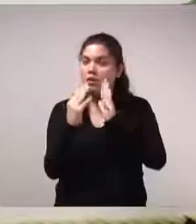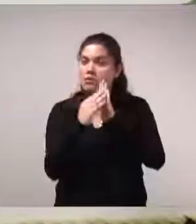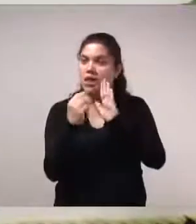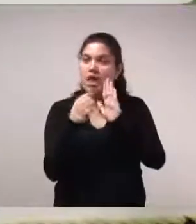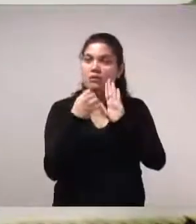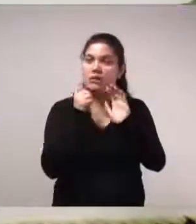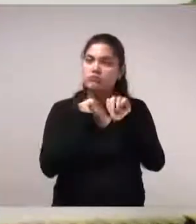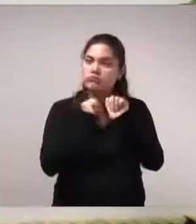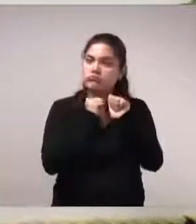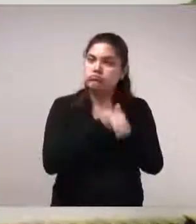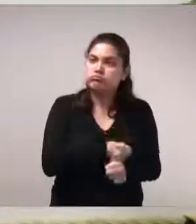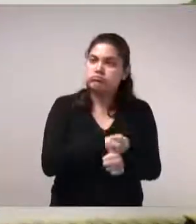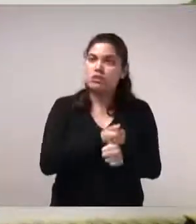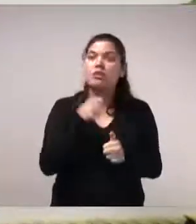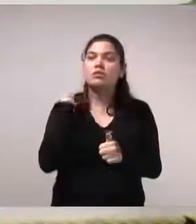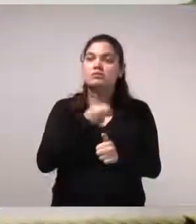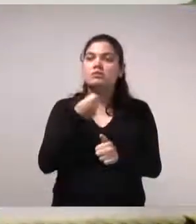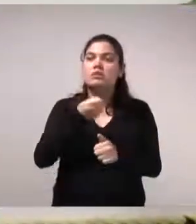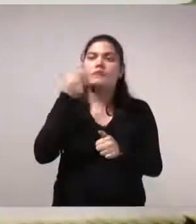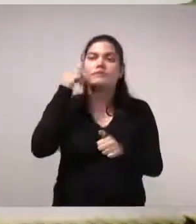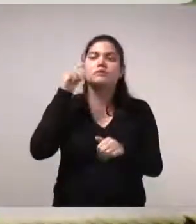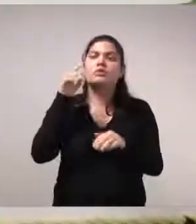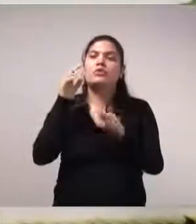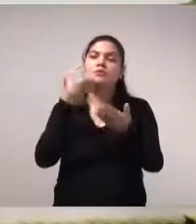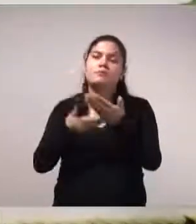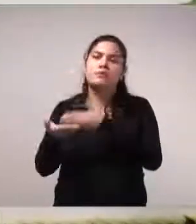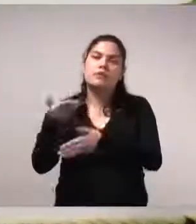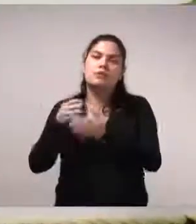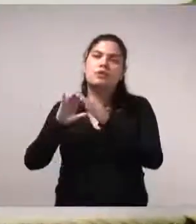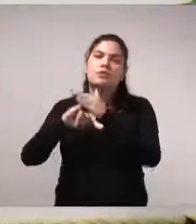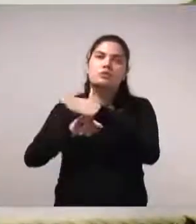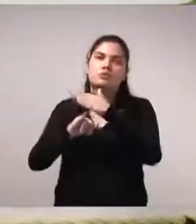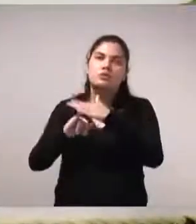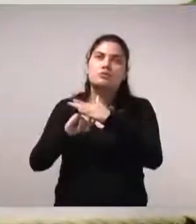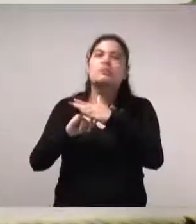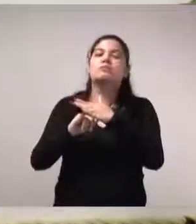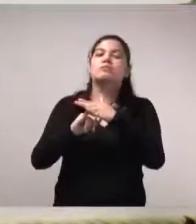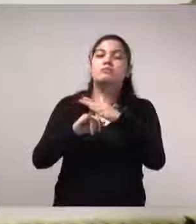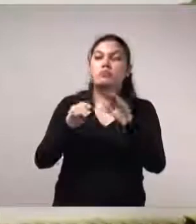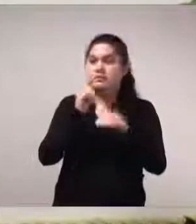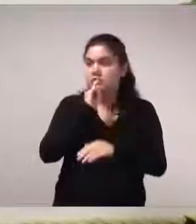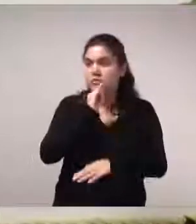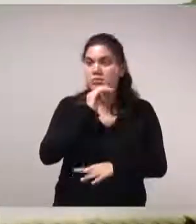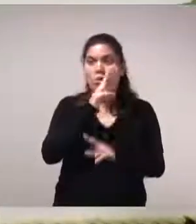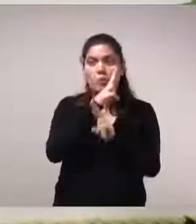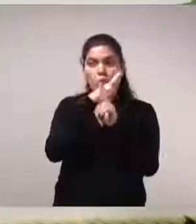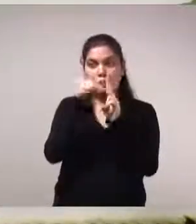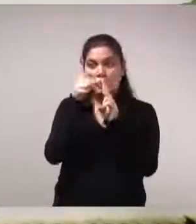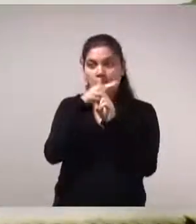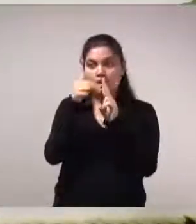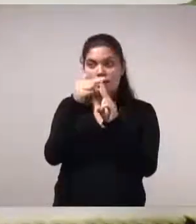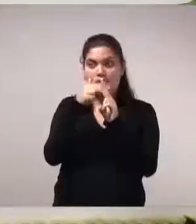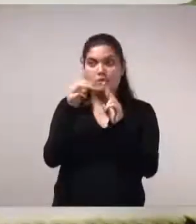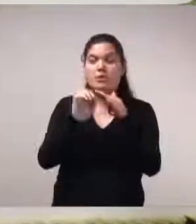buscamos conversar com outras instituições. A Universidade de Brasília, uma empresa que